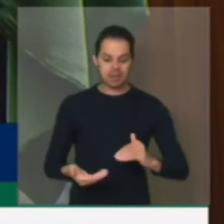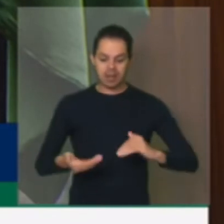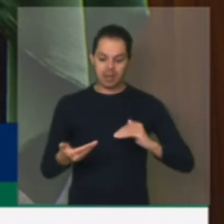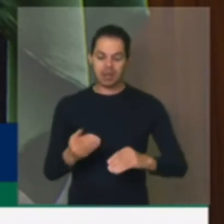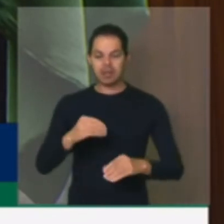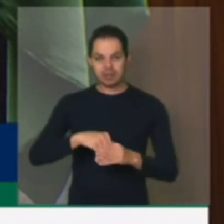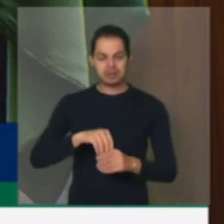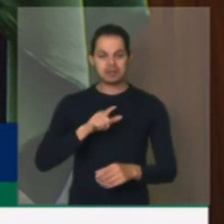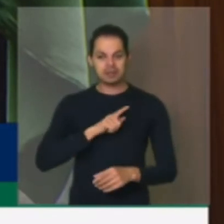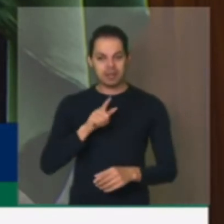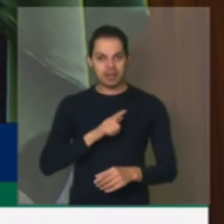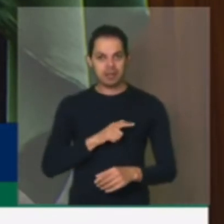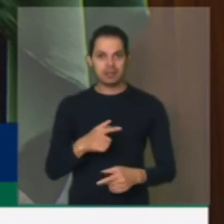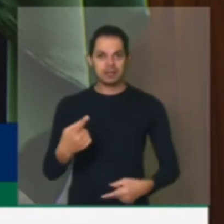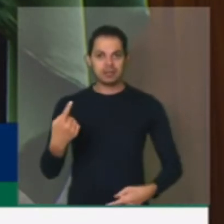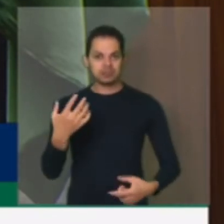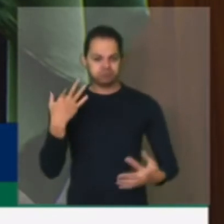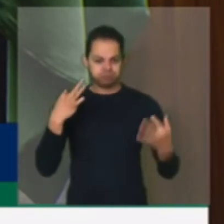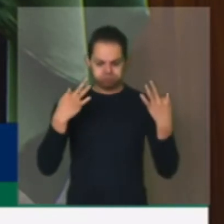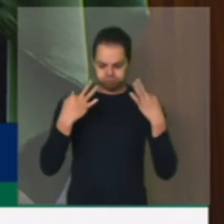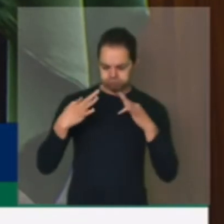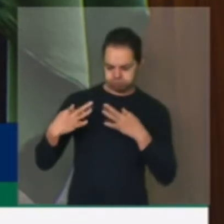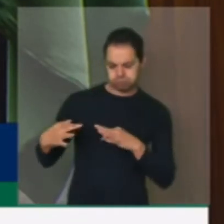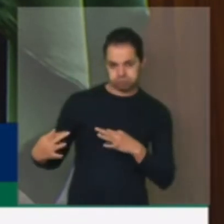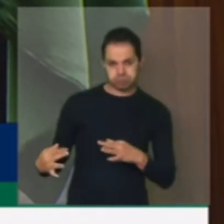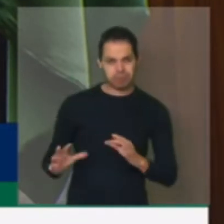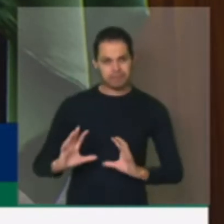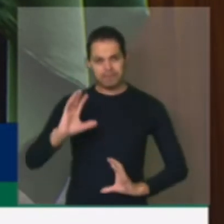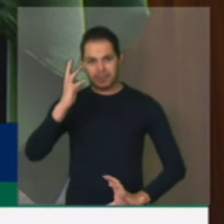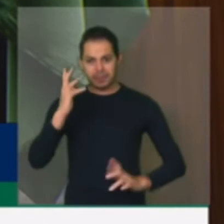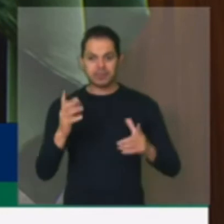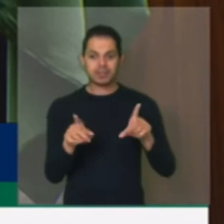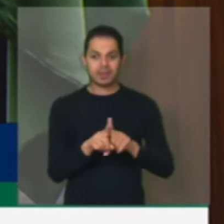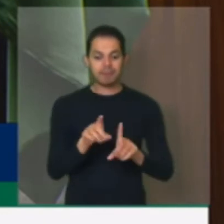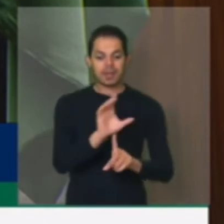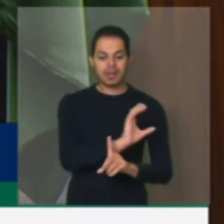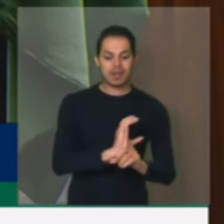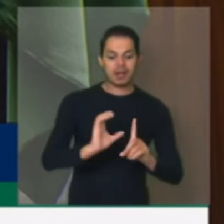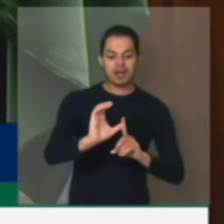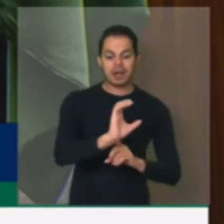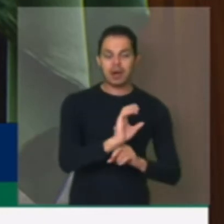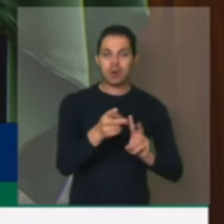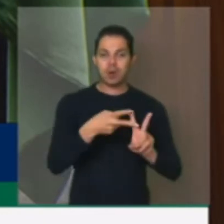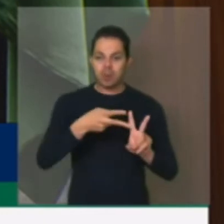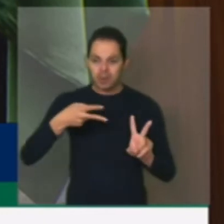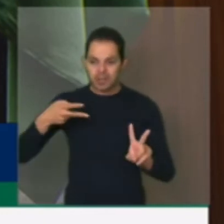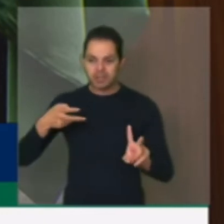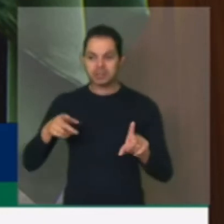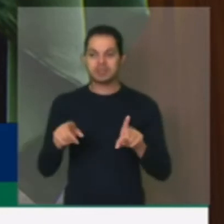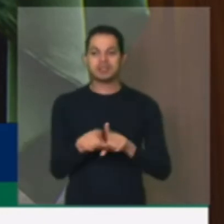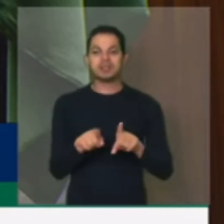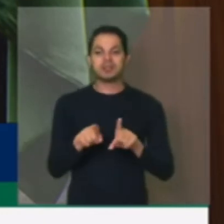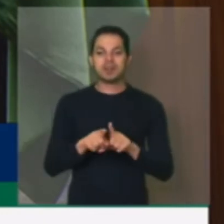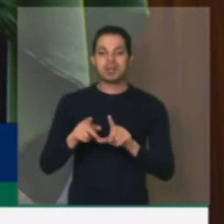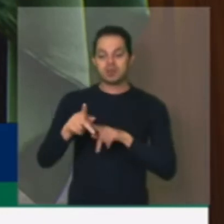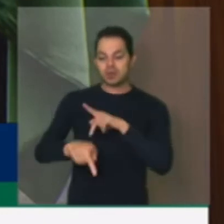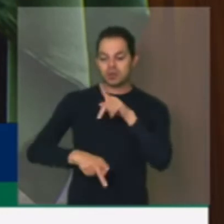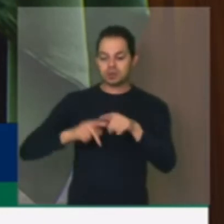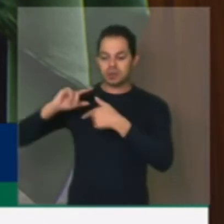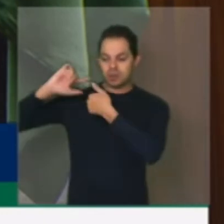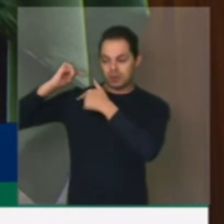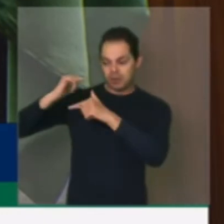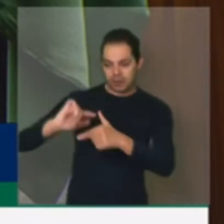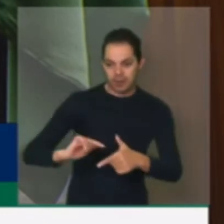Foram atingidos, da mesma maneira a comunidade indígena foi atingida, os povos tradicionais foram atingidos, tem